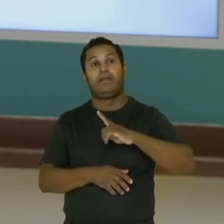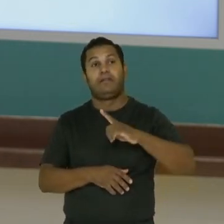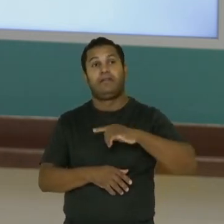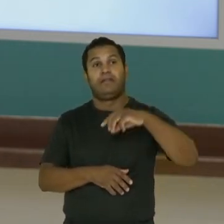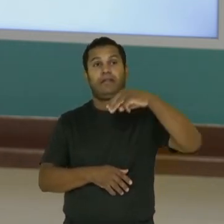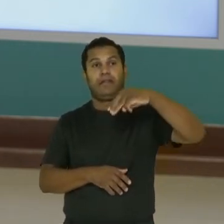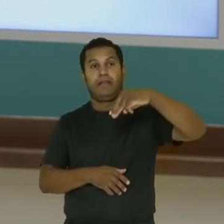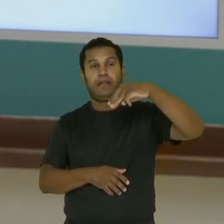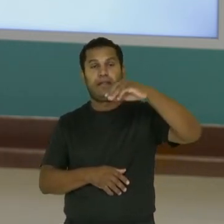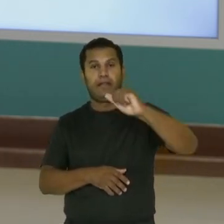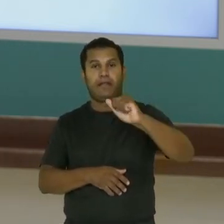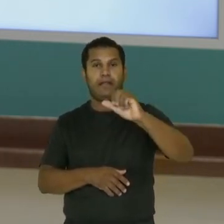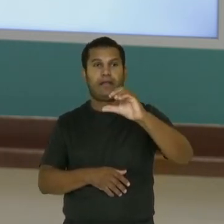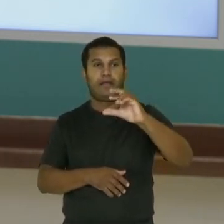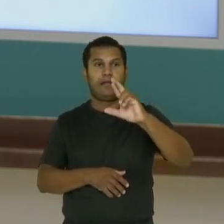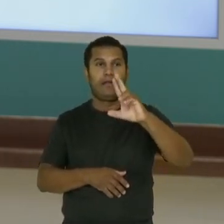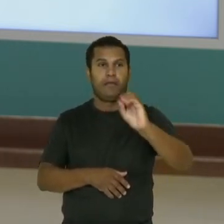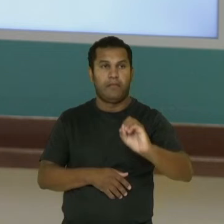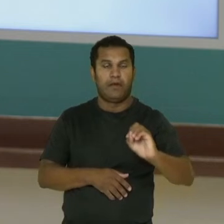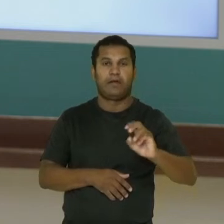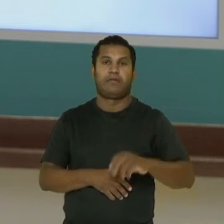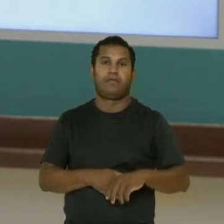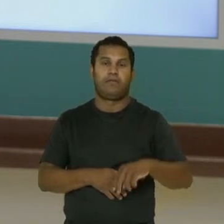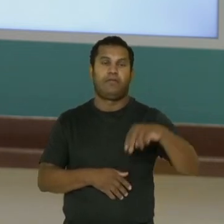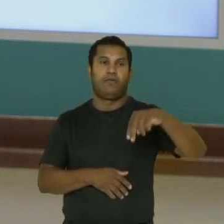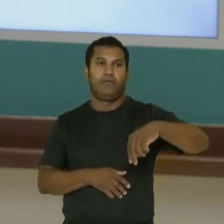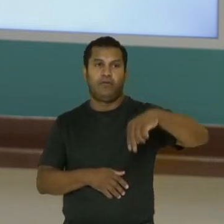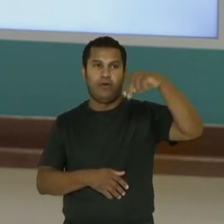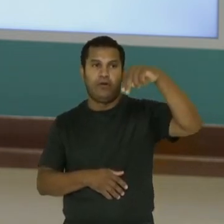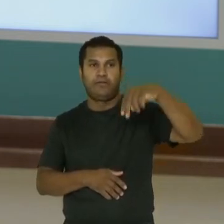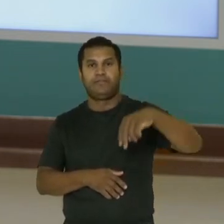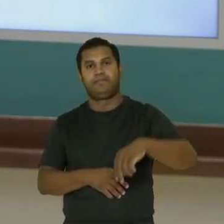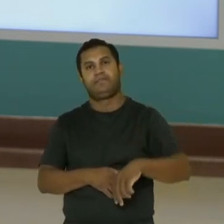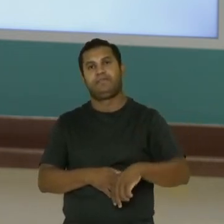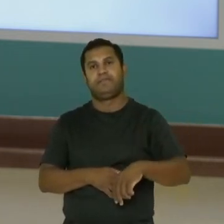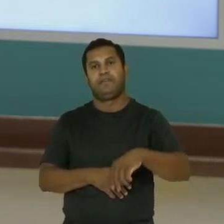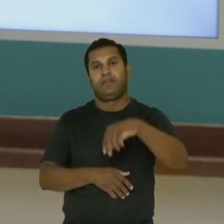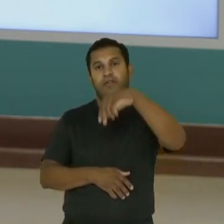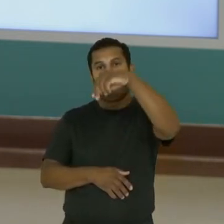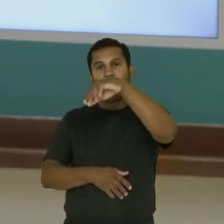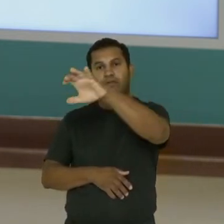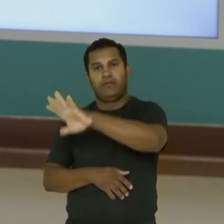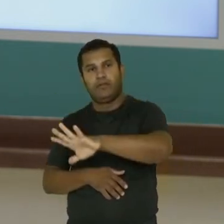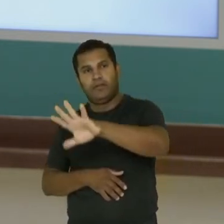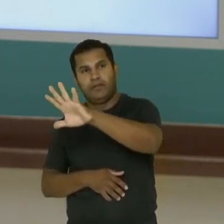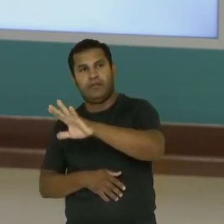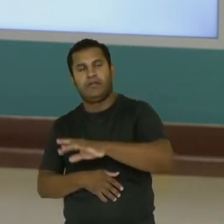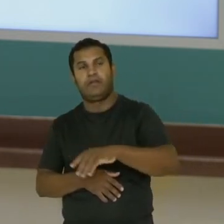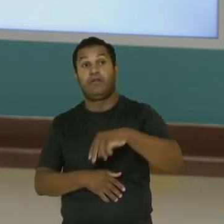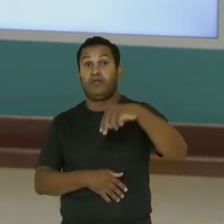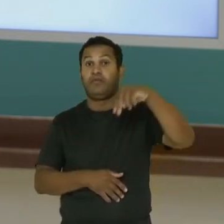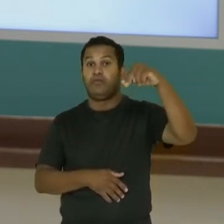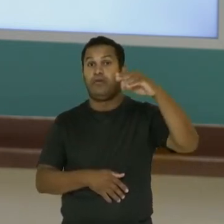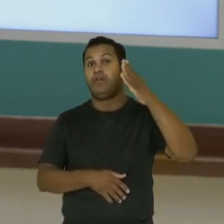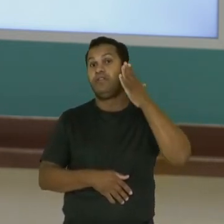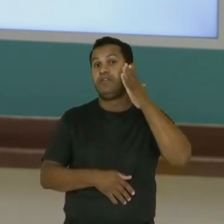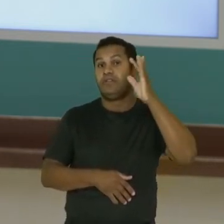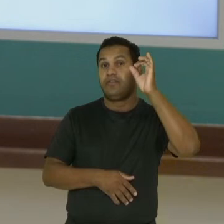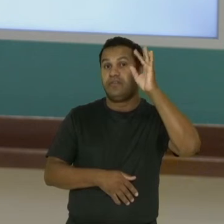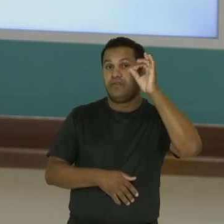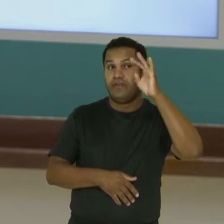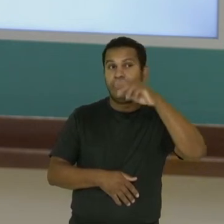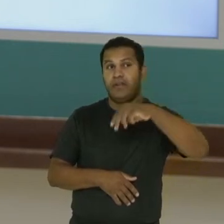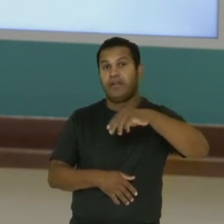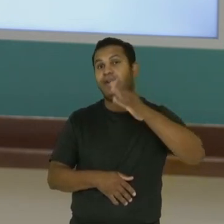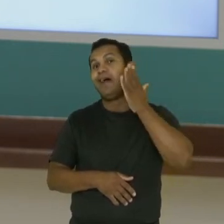do IBGE, são 5, né? O norte, o nordeste que está em azul, o norte está em verde, né? Em lilás aqui nós